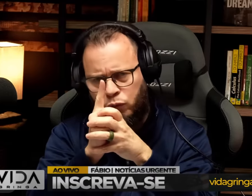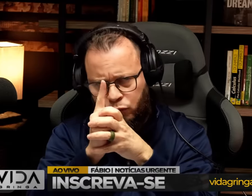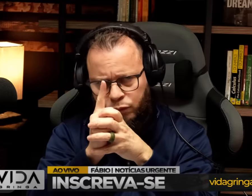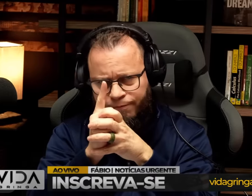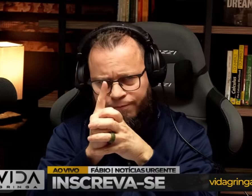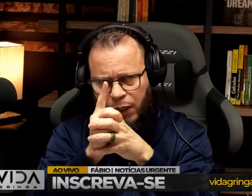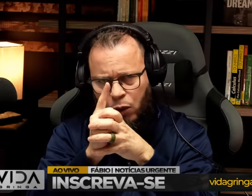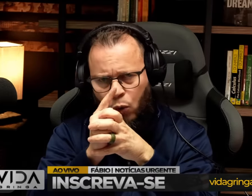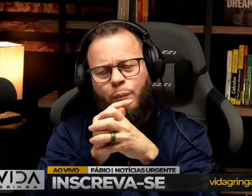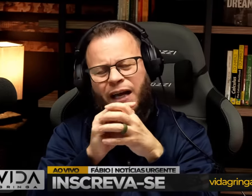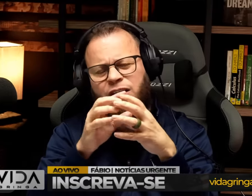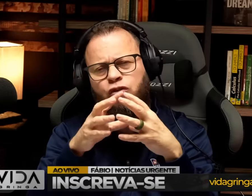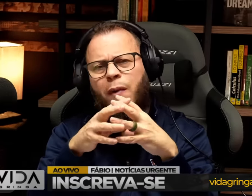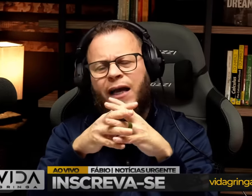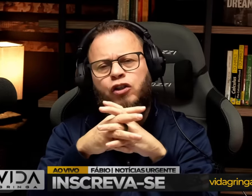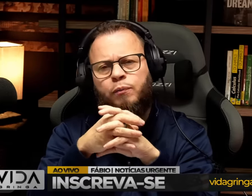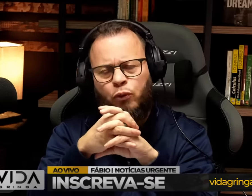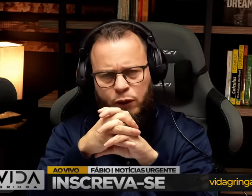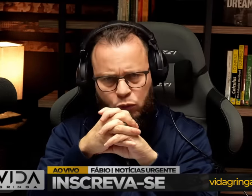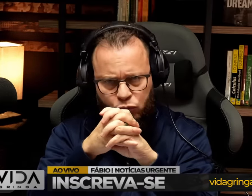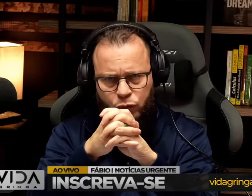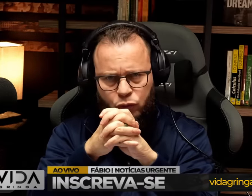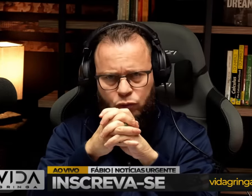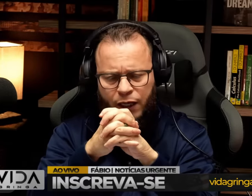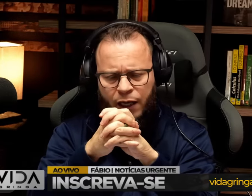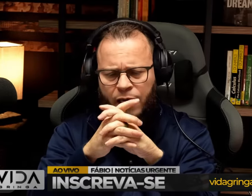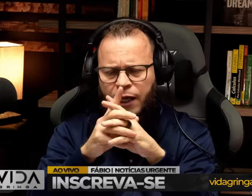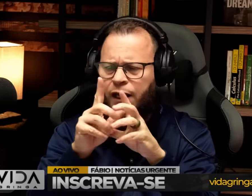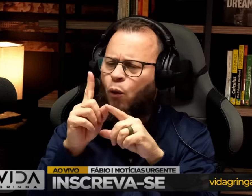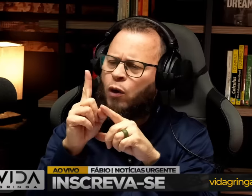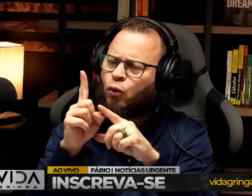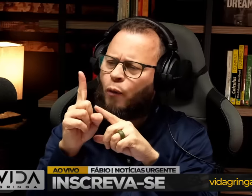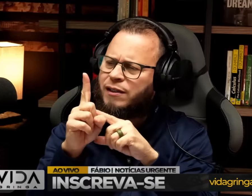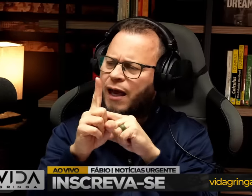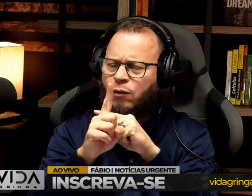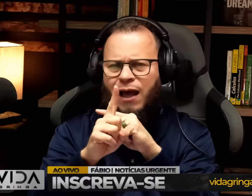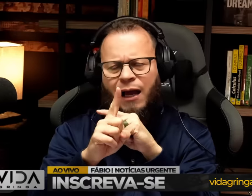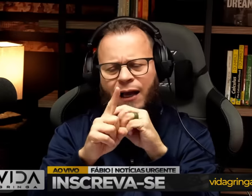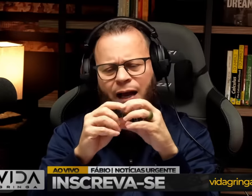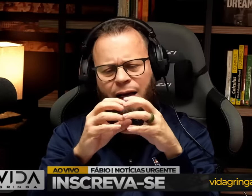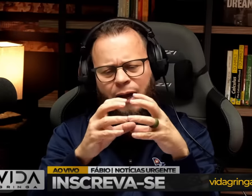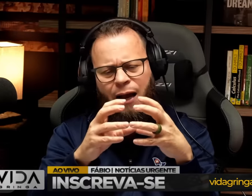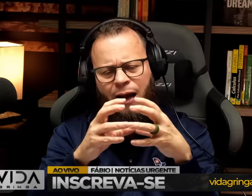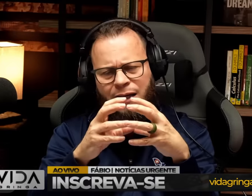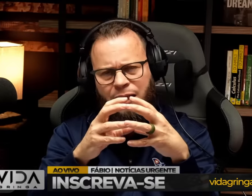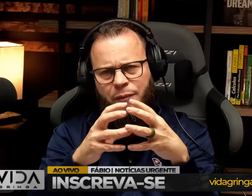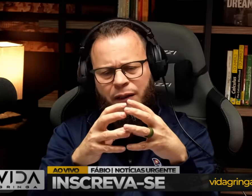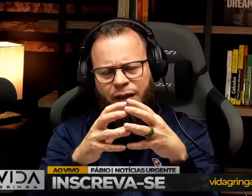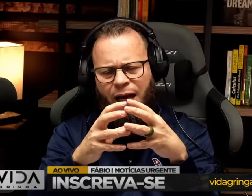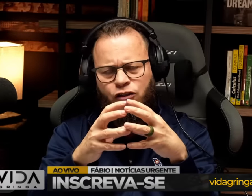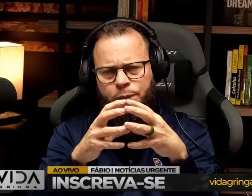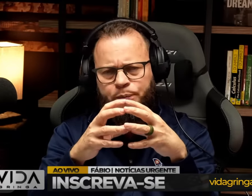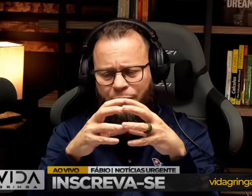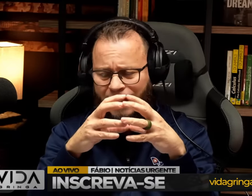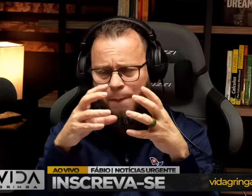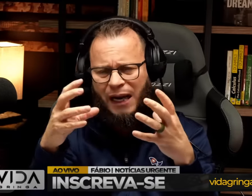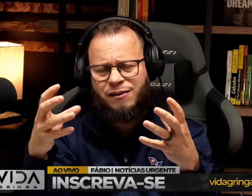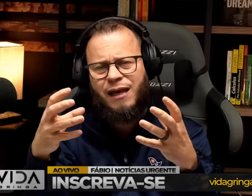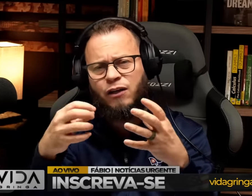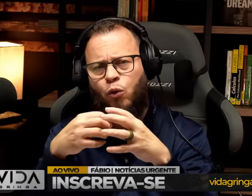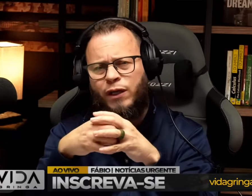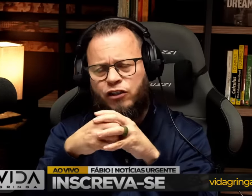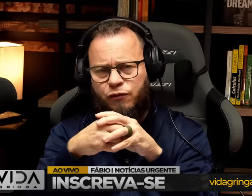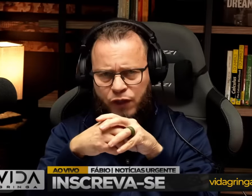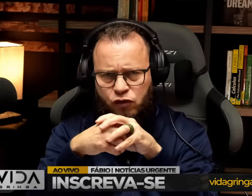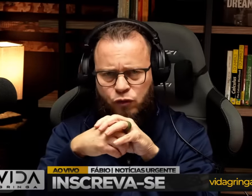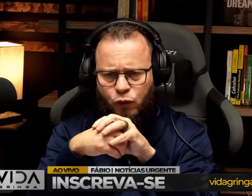país do mundo. O país mais poderoso do mundo. E quando começaram a largar essa liberdade e